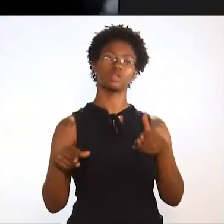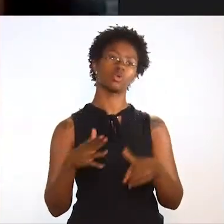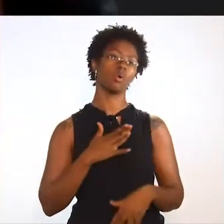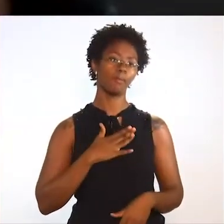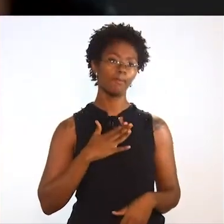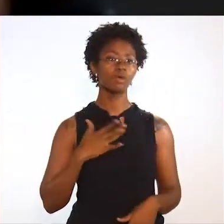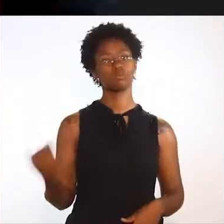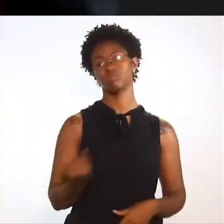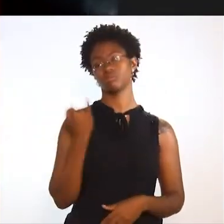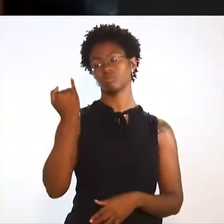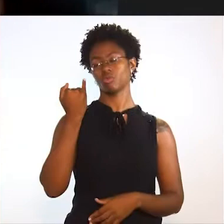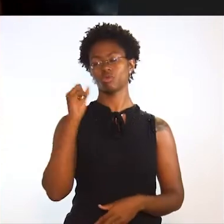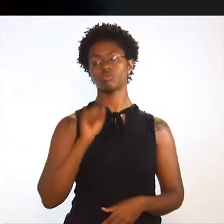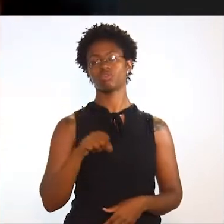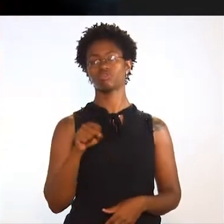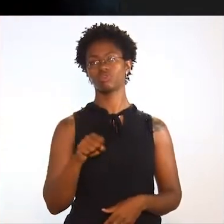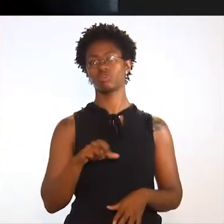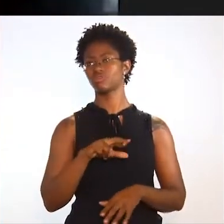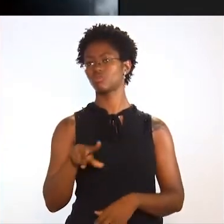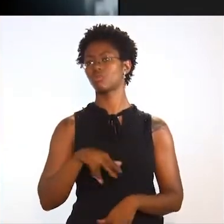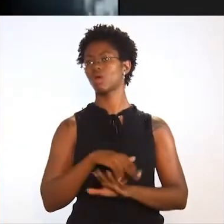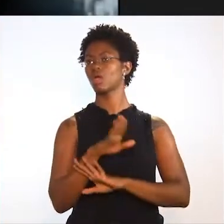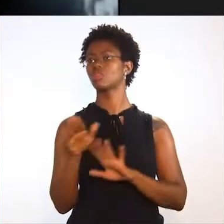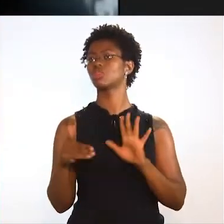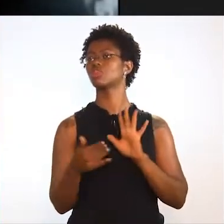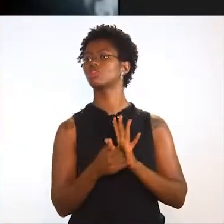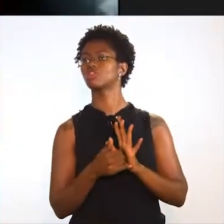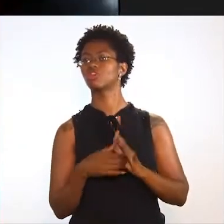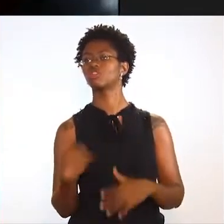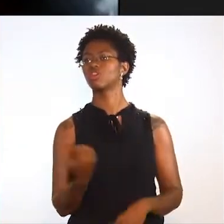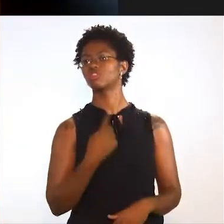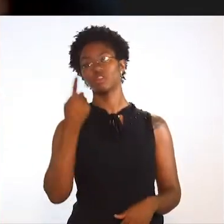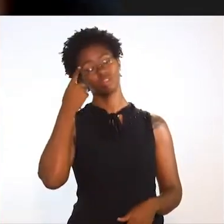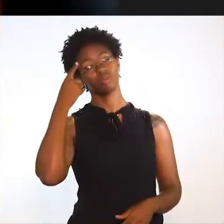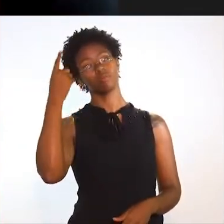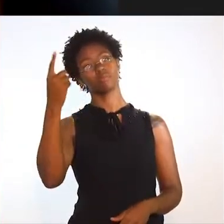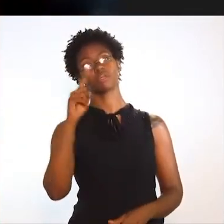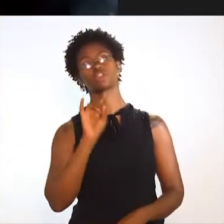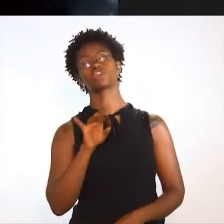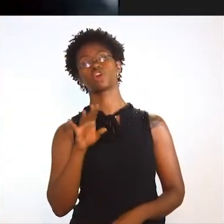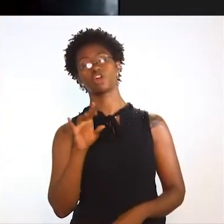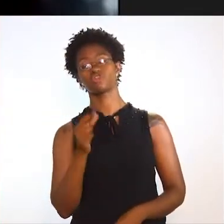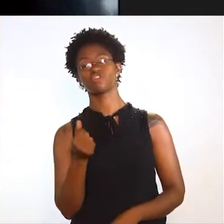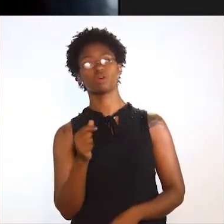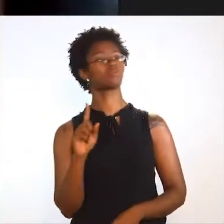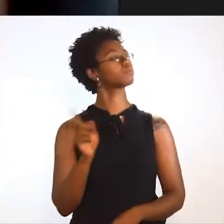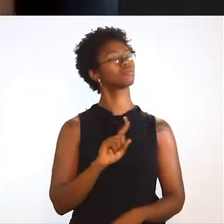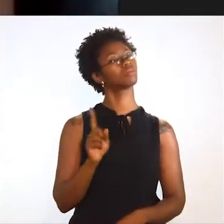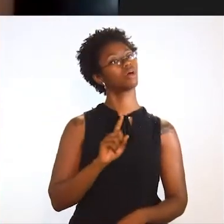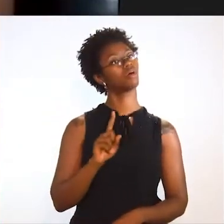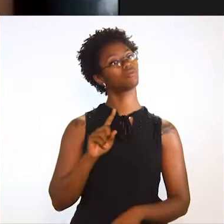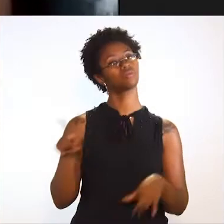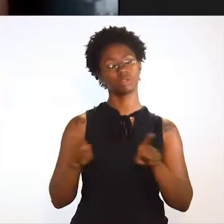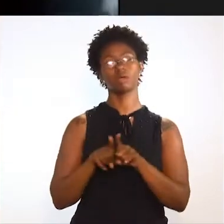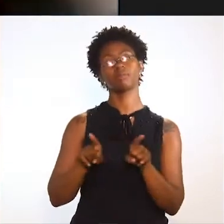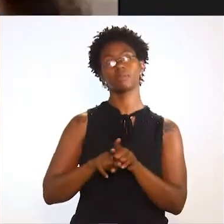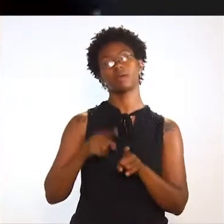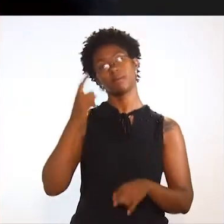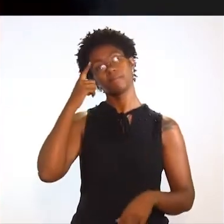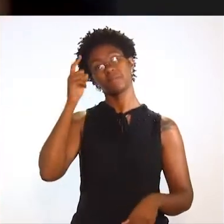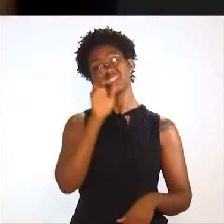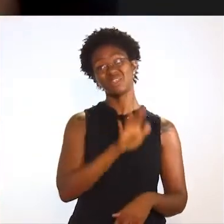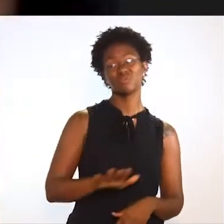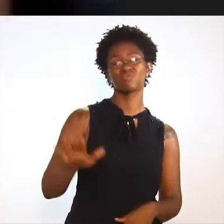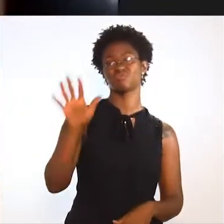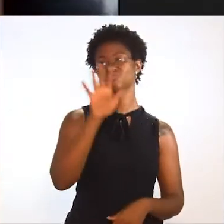né, que é muito importante. Nem tudo a gente pensa no dinheiro, a gente pensa